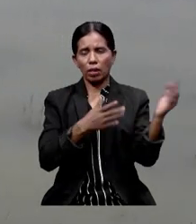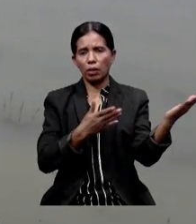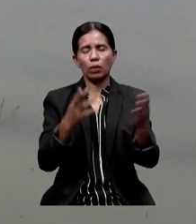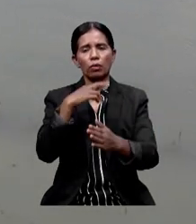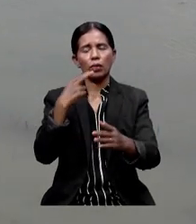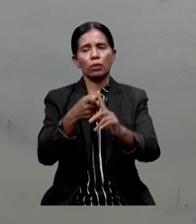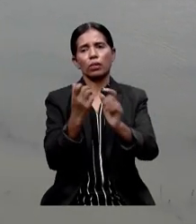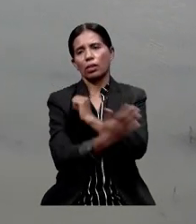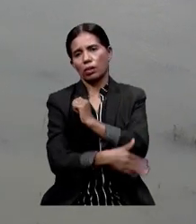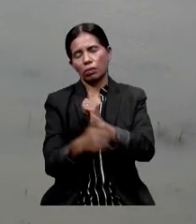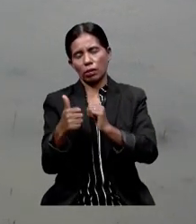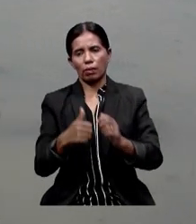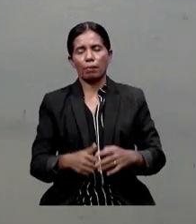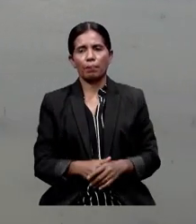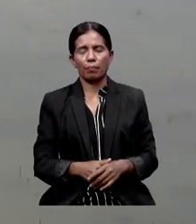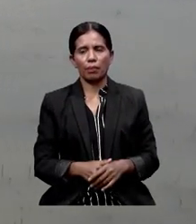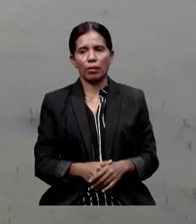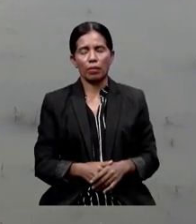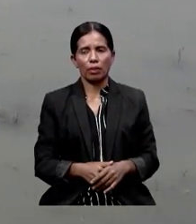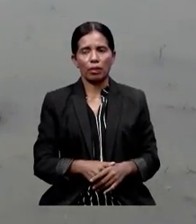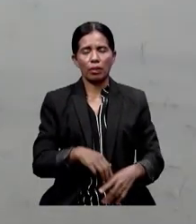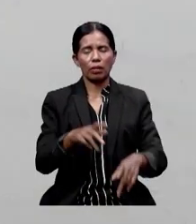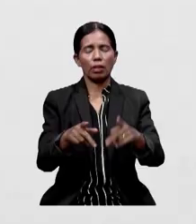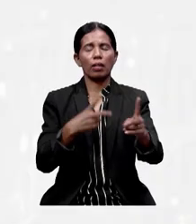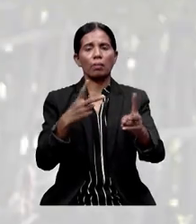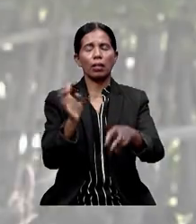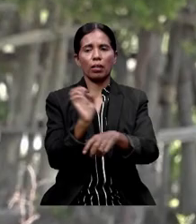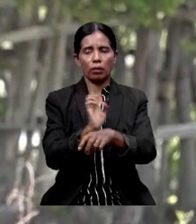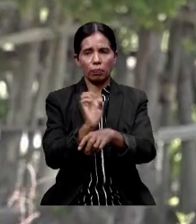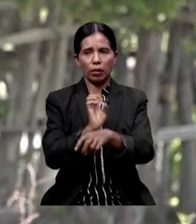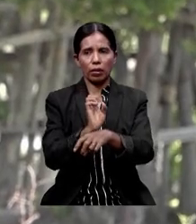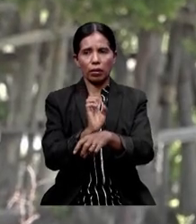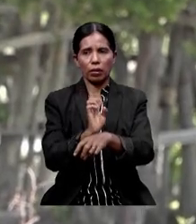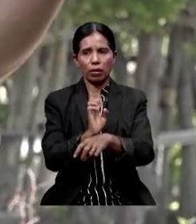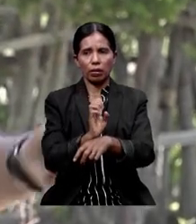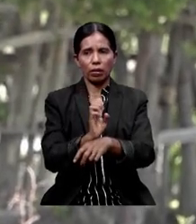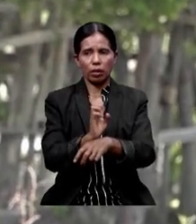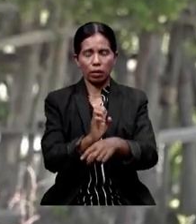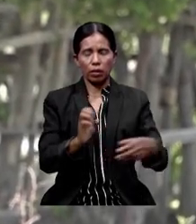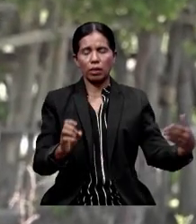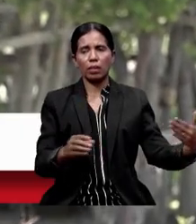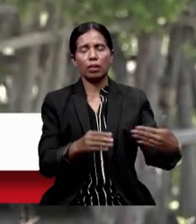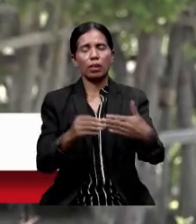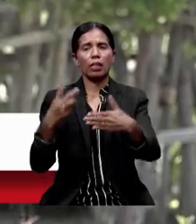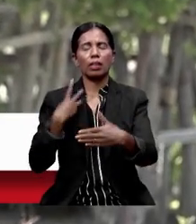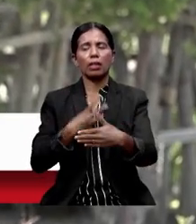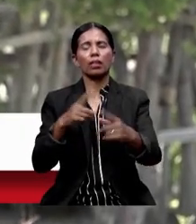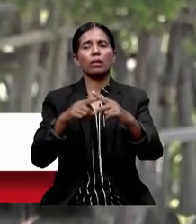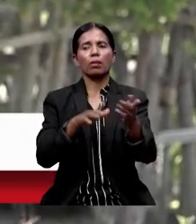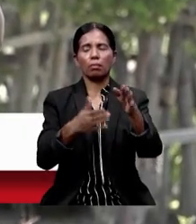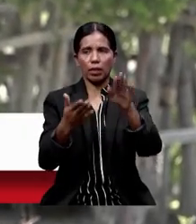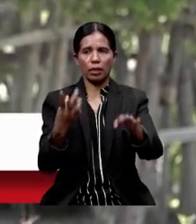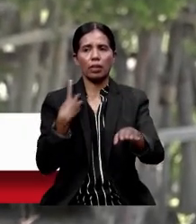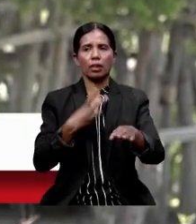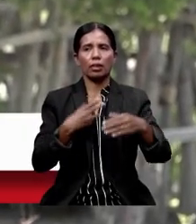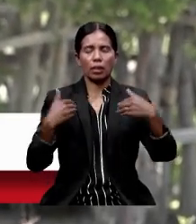Ilior. Da zori da bate ona, mesira economia ne, ne uku ita tomate, iti ama bandeira,